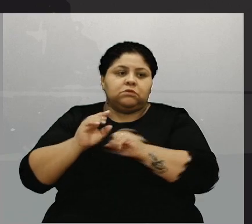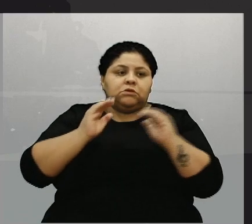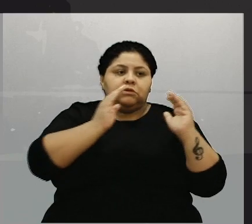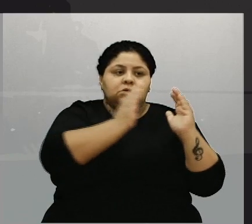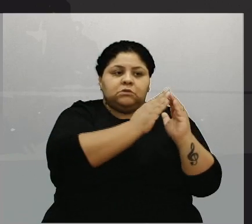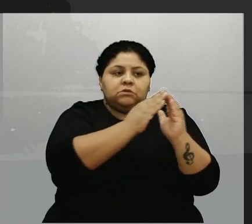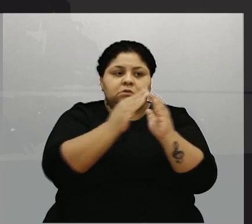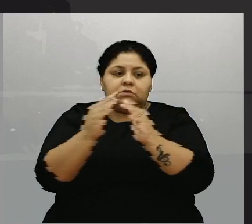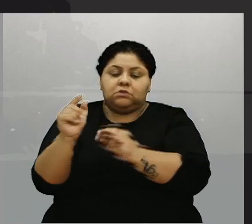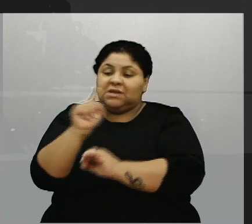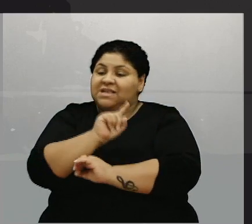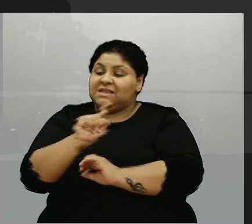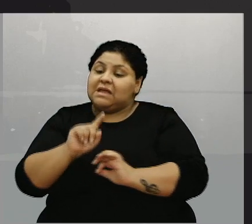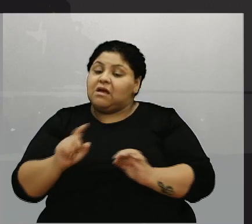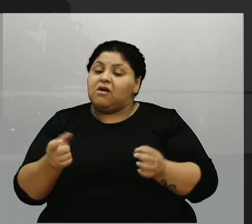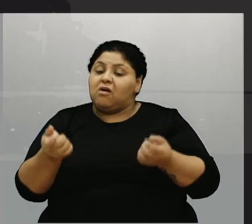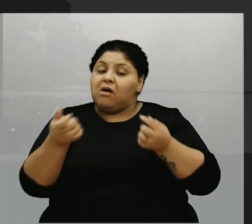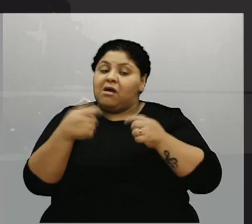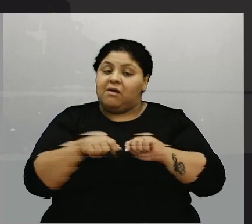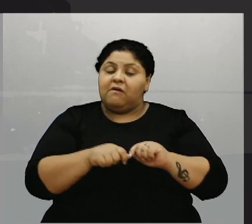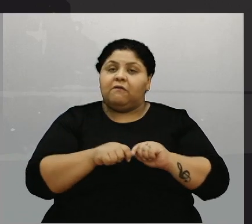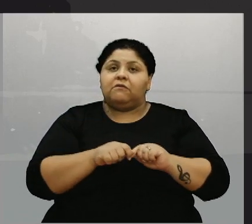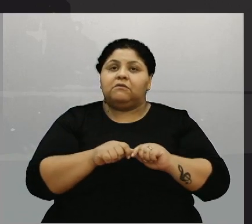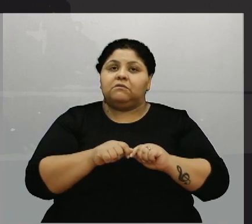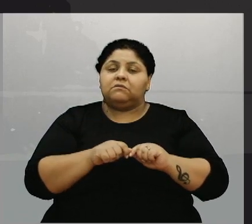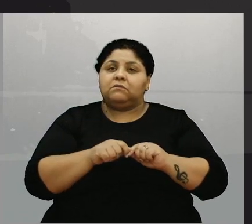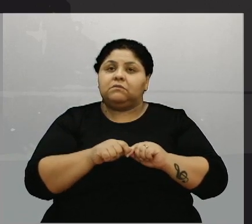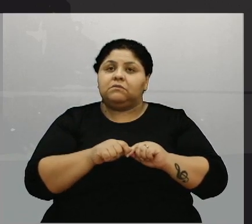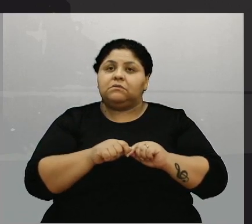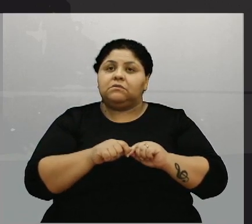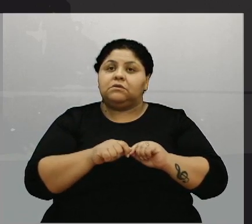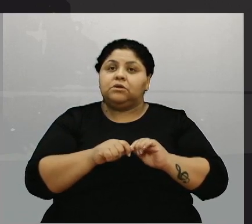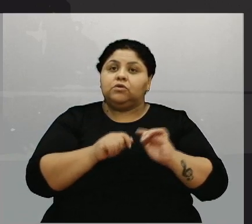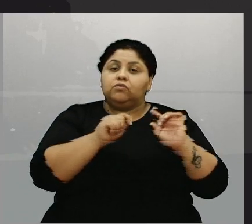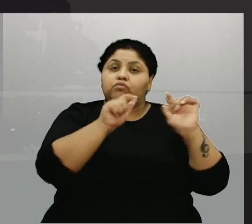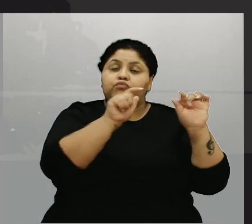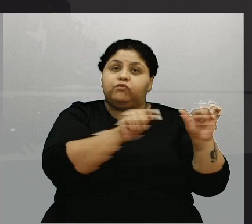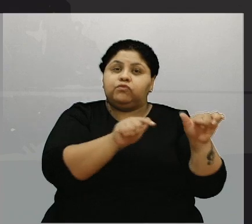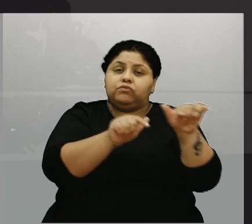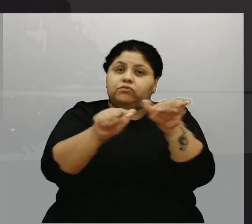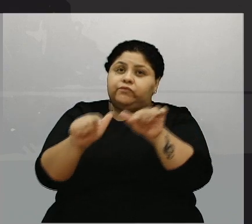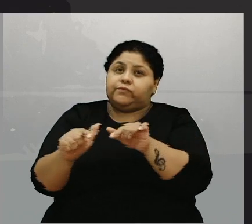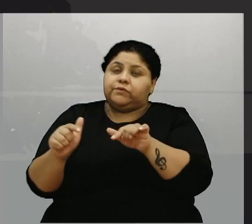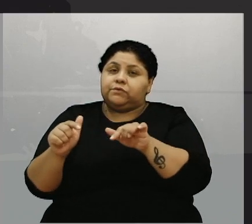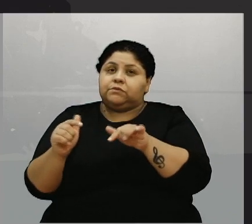não necessariamente estão numa área de